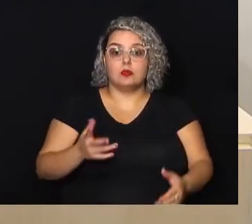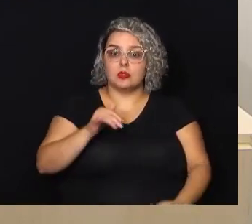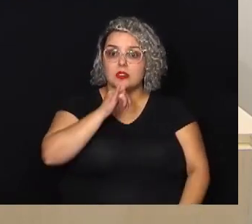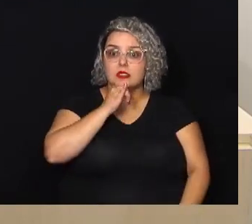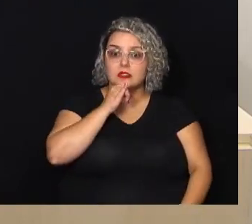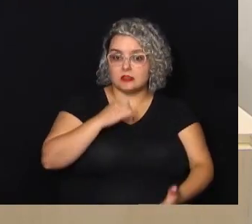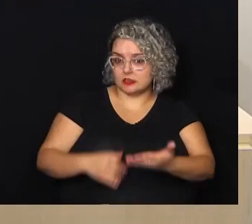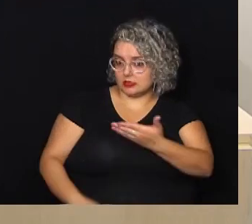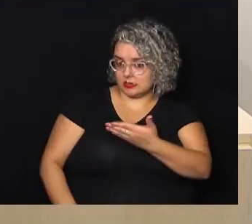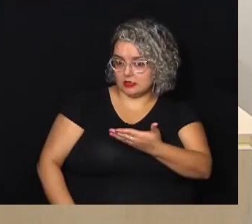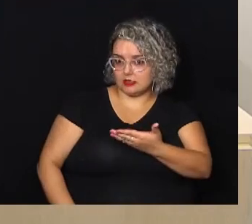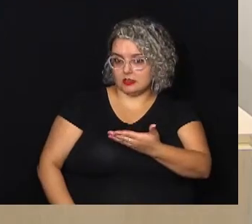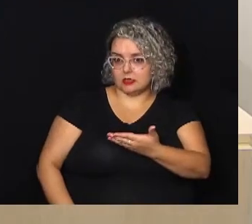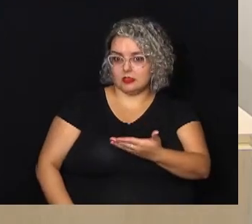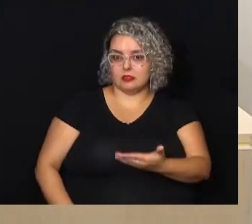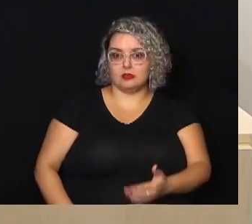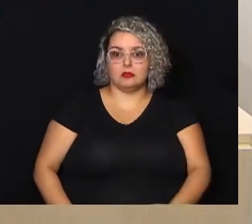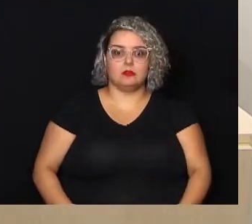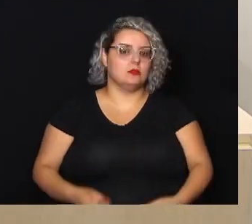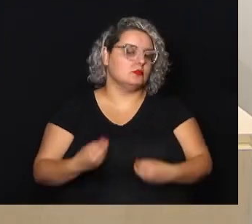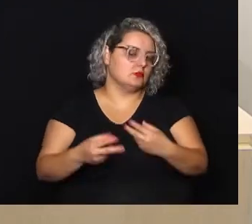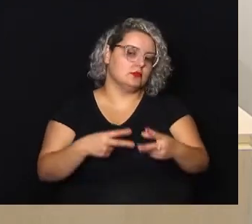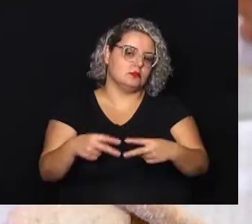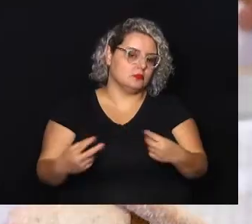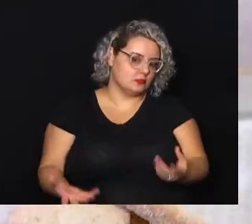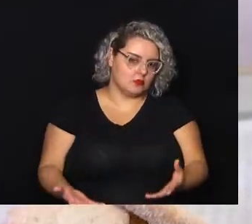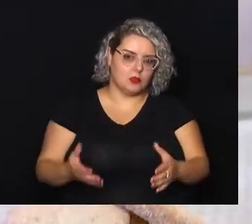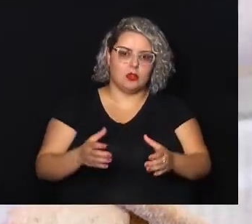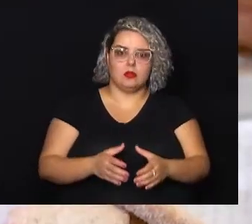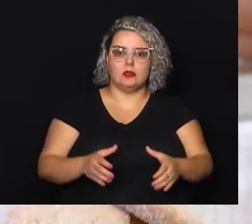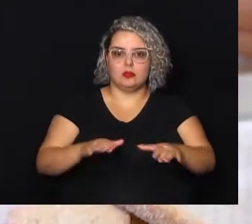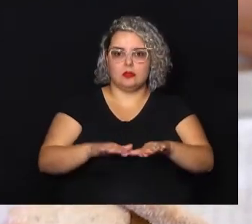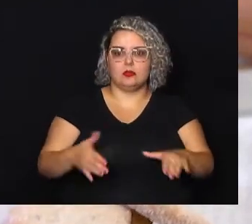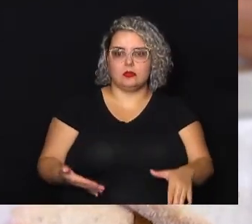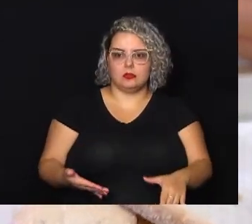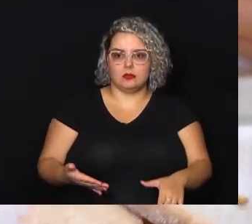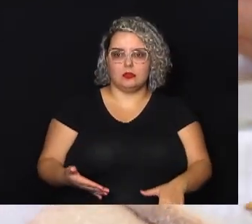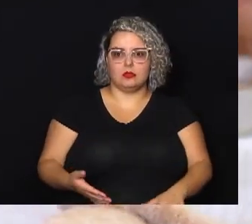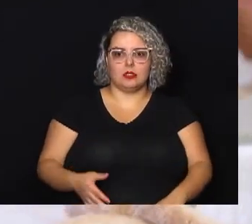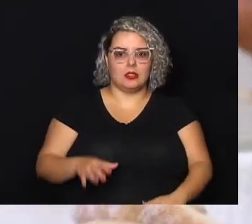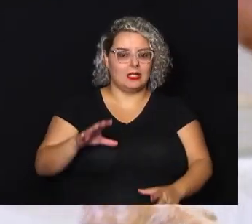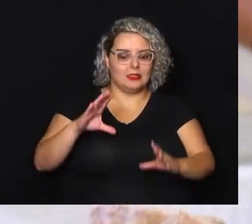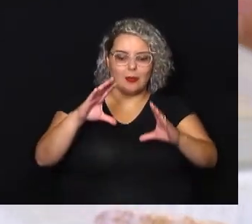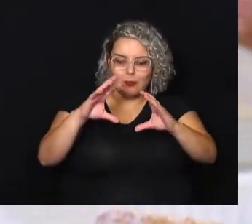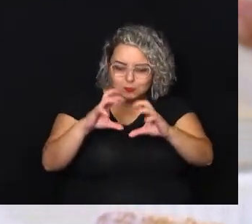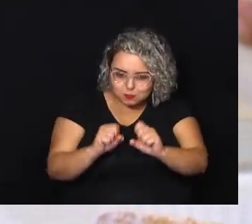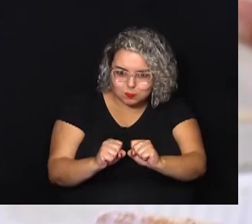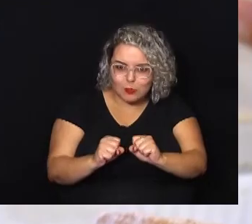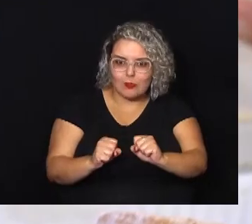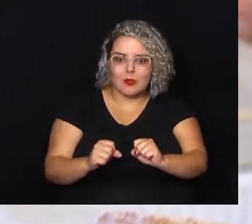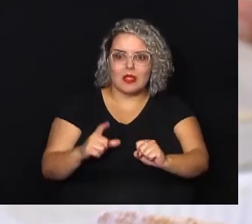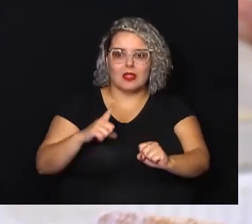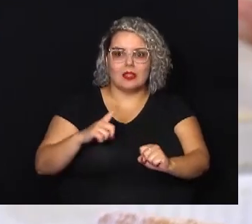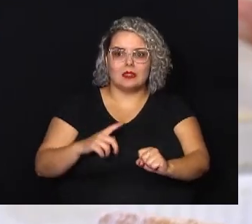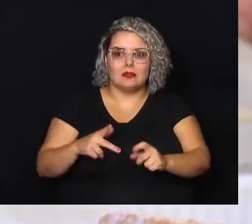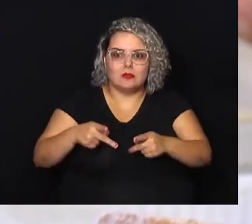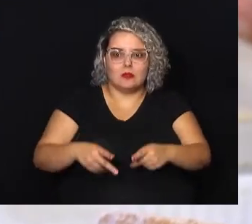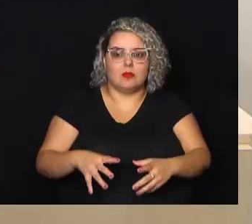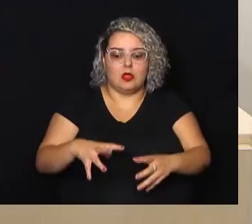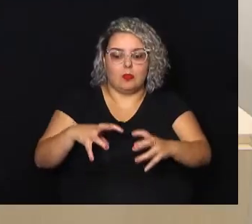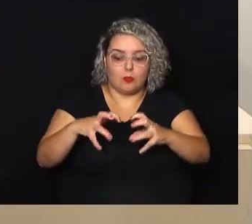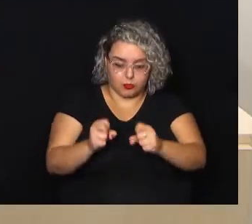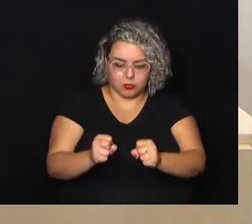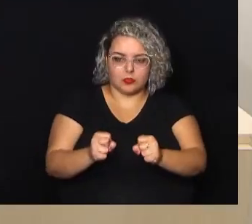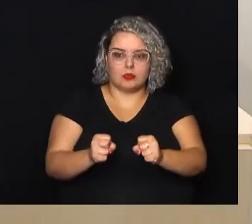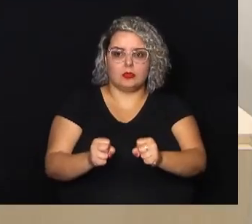em potes, por exemplo, estilo esse que você vai dar, né, quer dar um presente ou quer deixar na mesa exposto, que ele não veda, né? Ele tem uma pressãozinha, mas não é